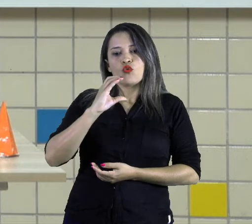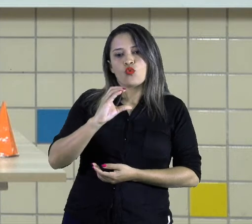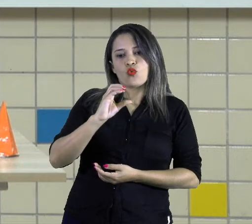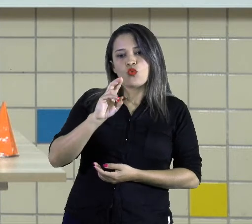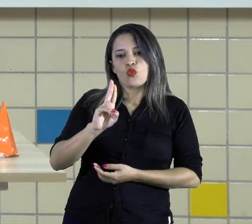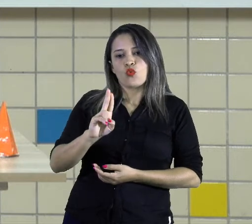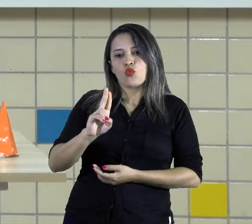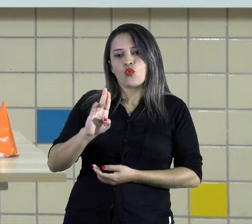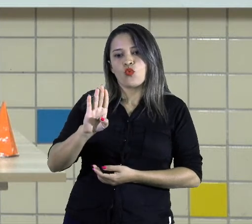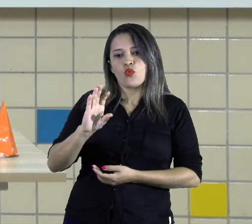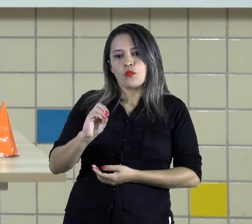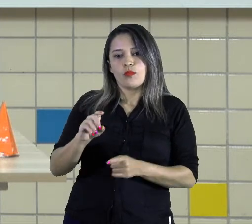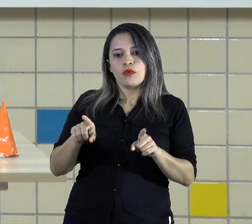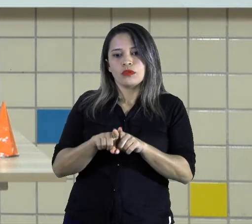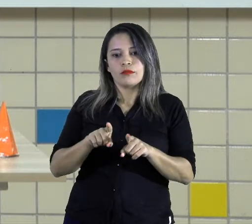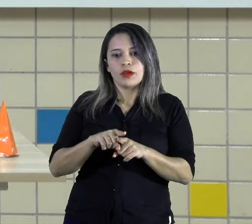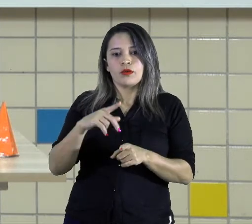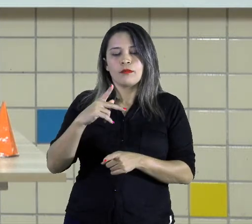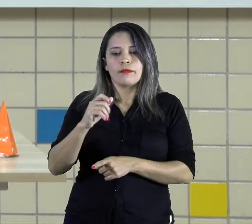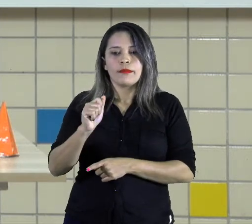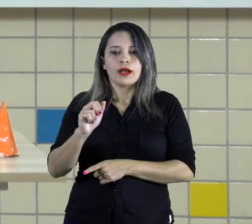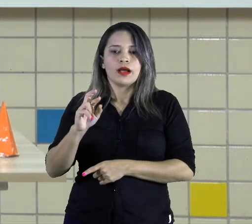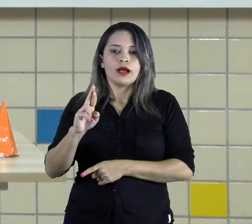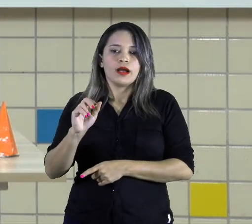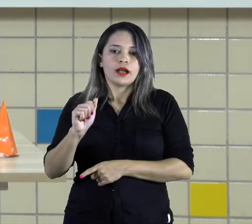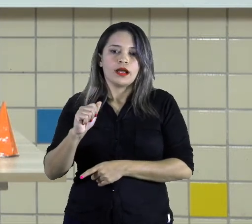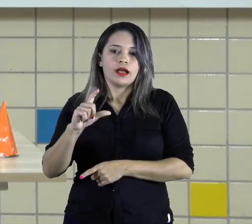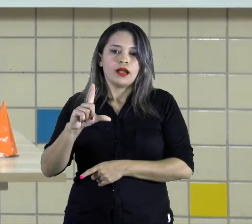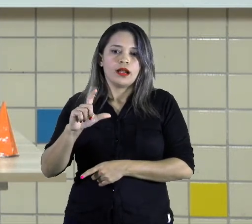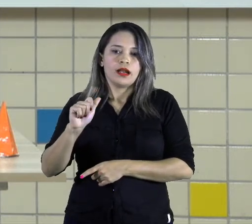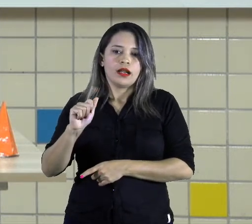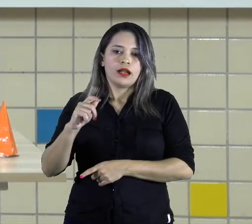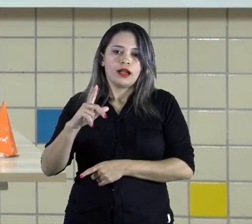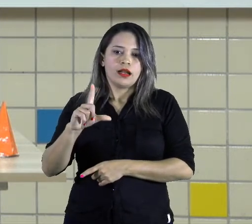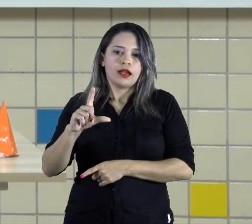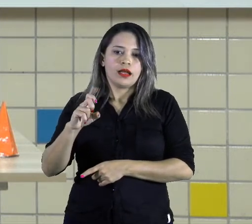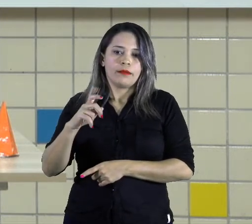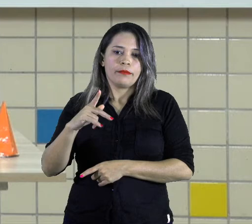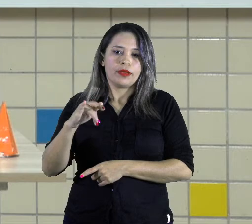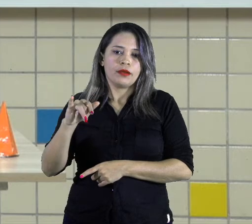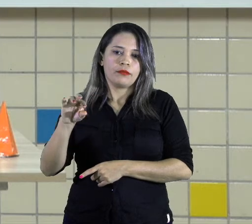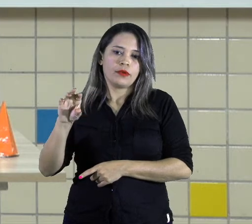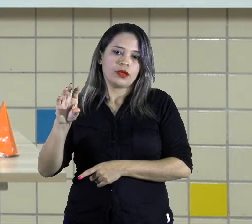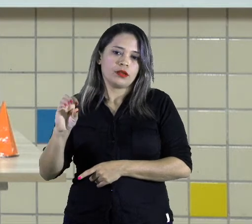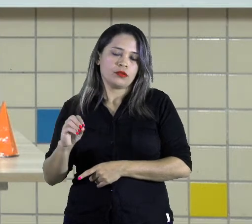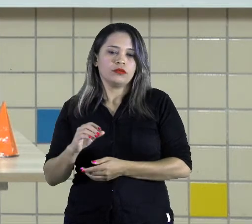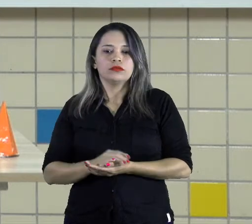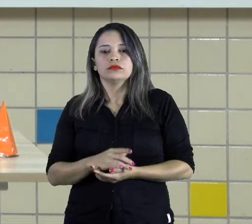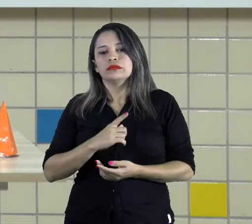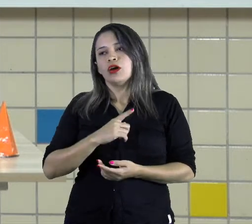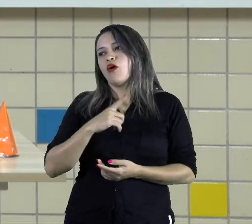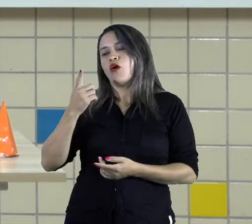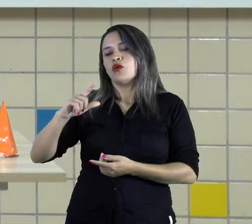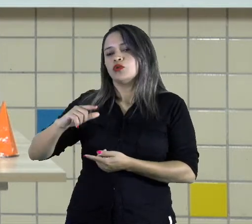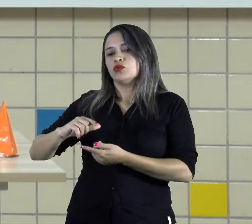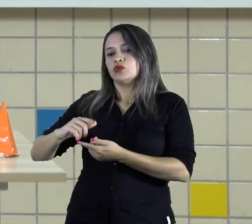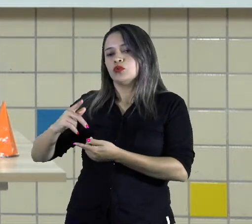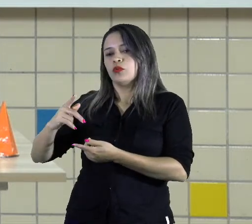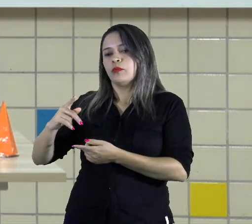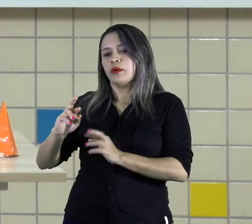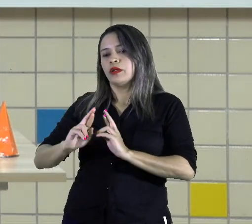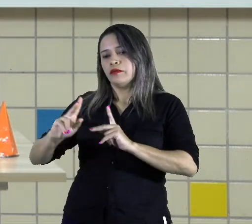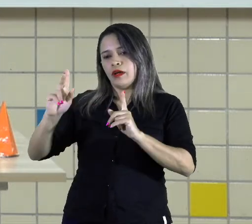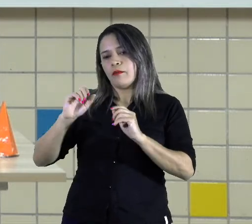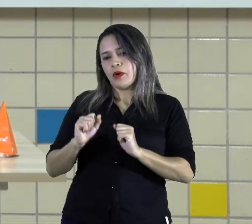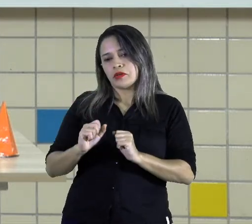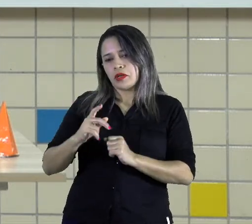e o paralelepípedo. Os outros todos é prisma de base hexagonal, prisma de base